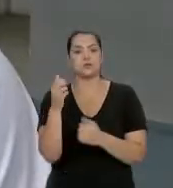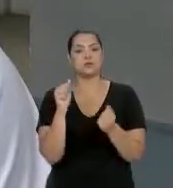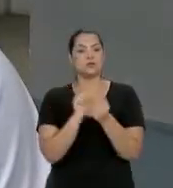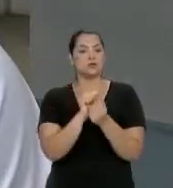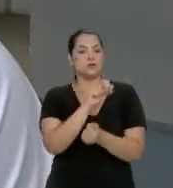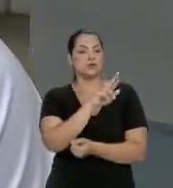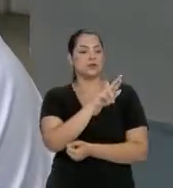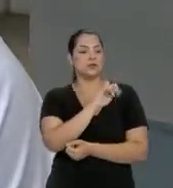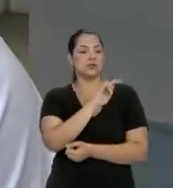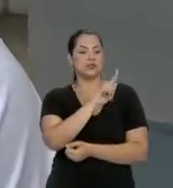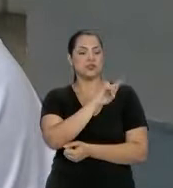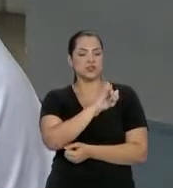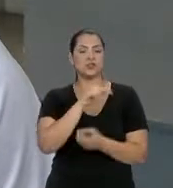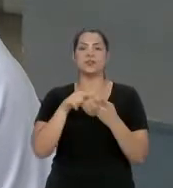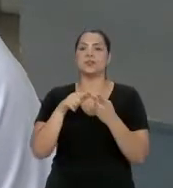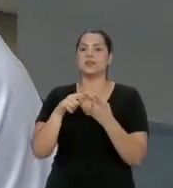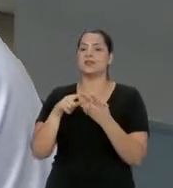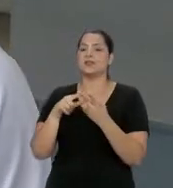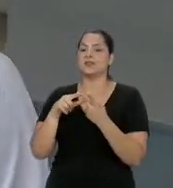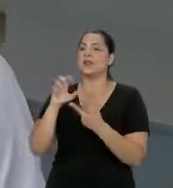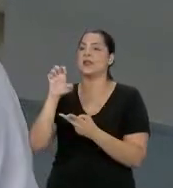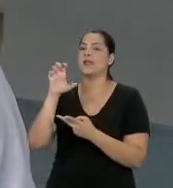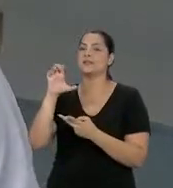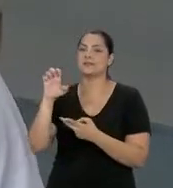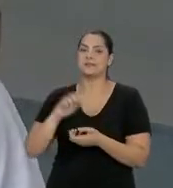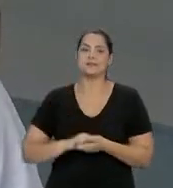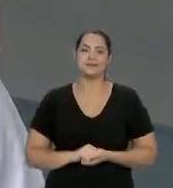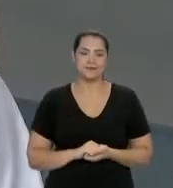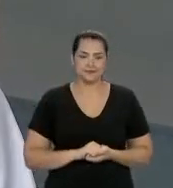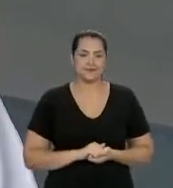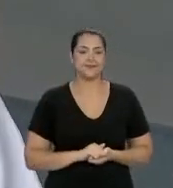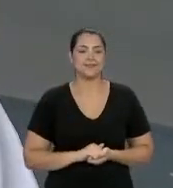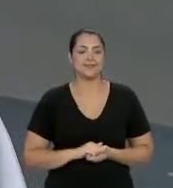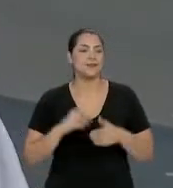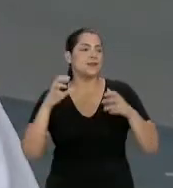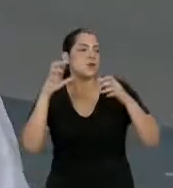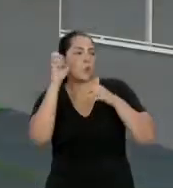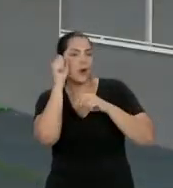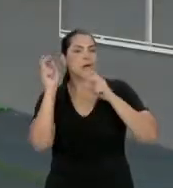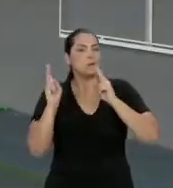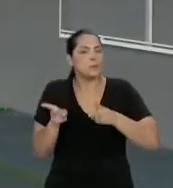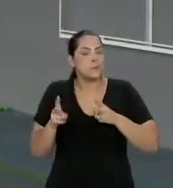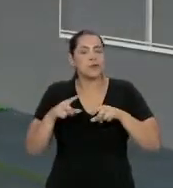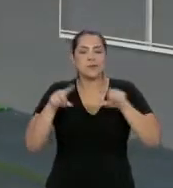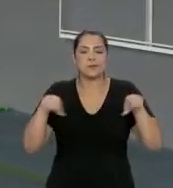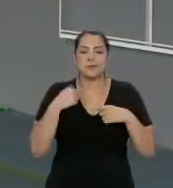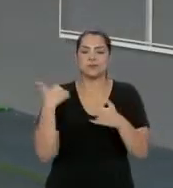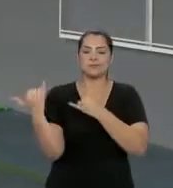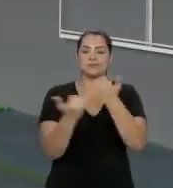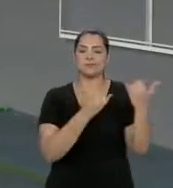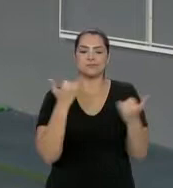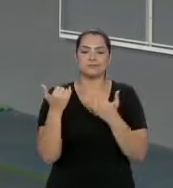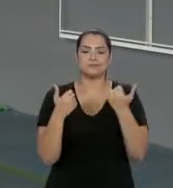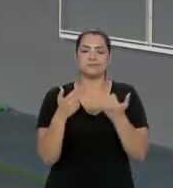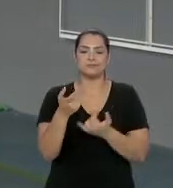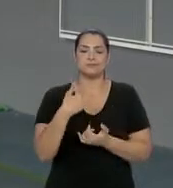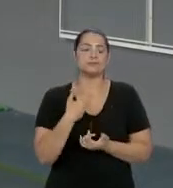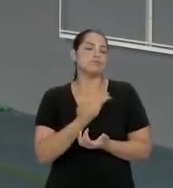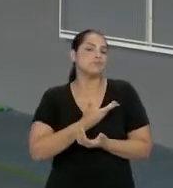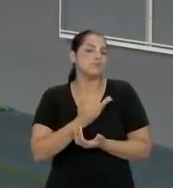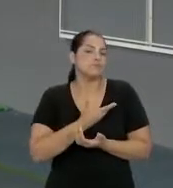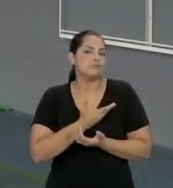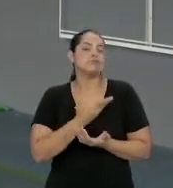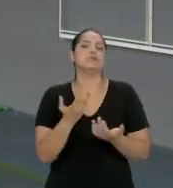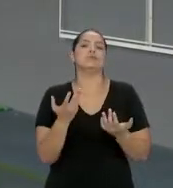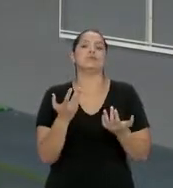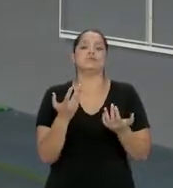descoberta em 2018 pelo técnico brasileiro Fernando de Oliveira. Recentemente, inclusive, a jovem conquistou o índice